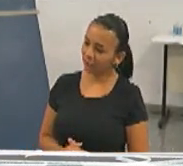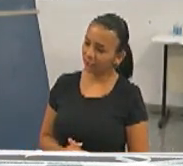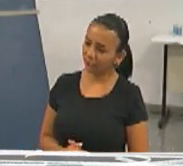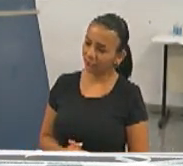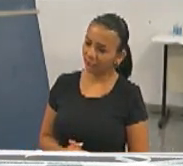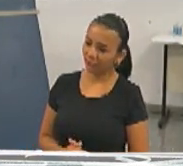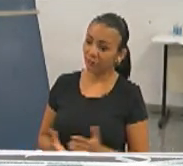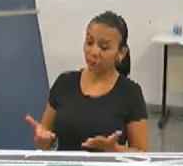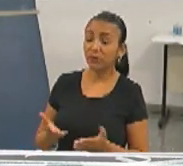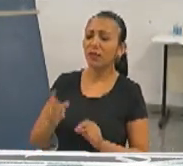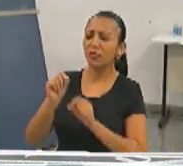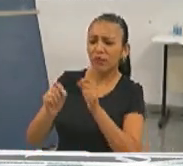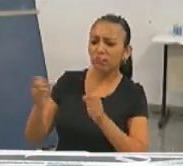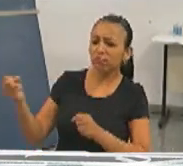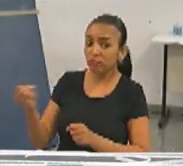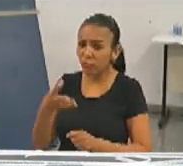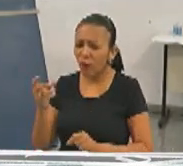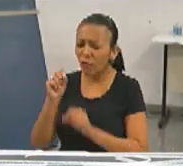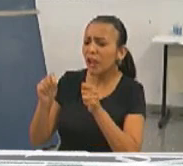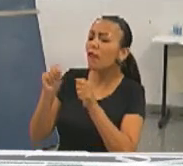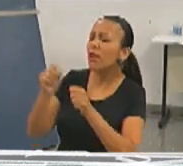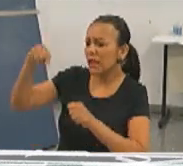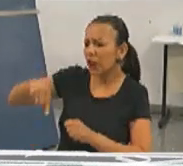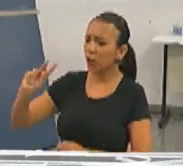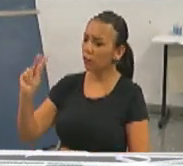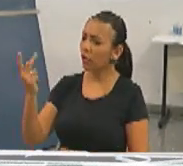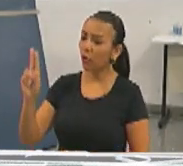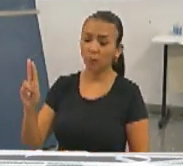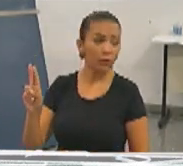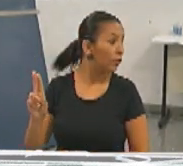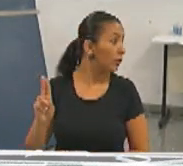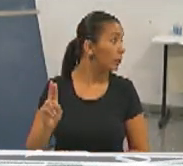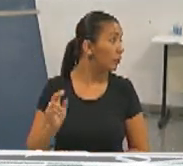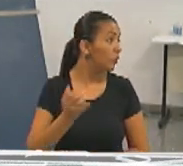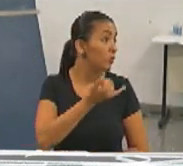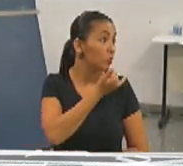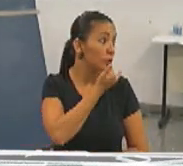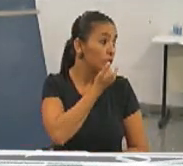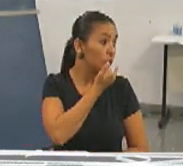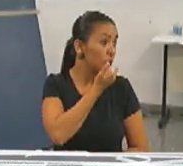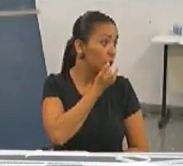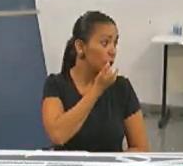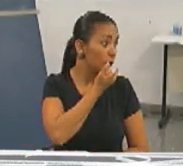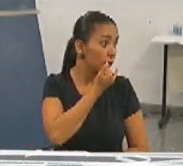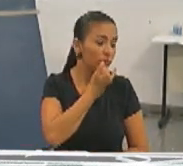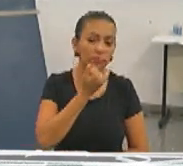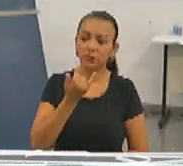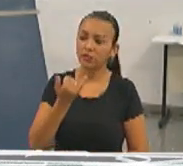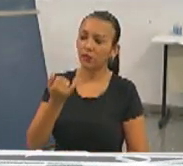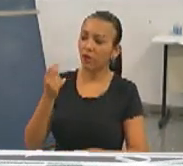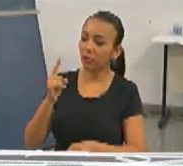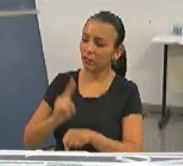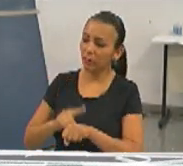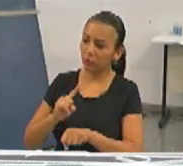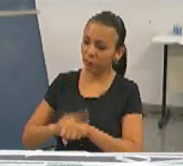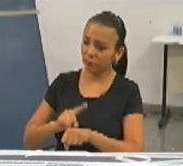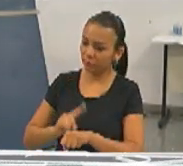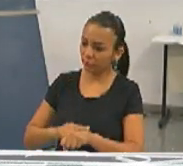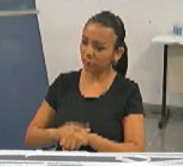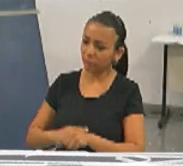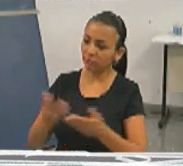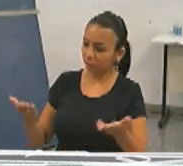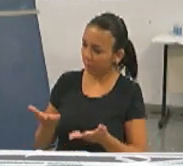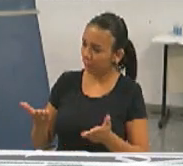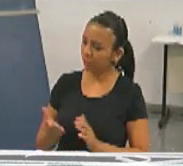Dentro da parte de inovação, de pesquisa e inovação... Só um momento, senhora, me desculpe. O tempo agora, sim, senhora. Pois não, o